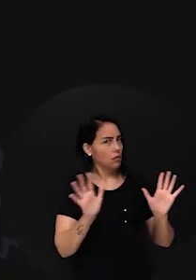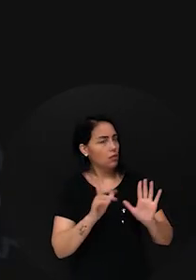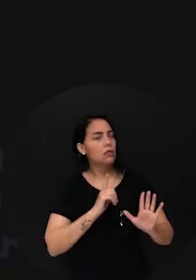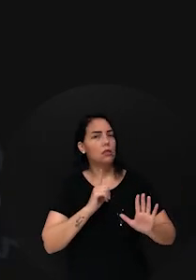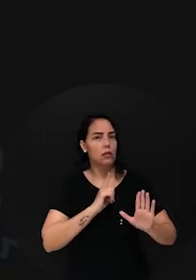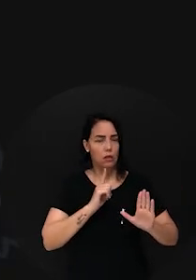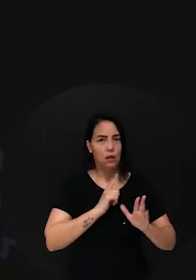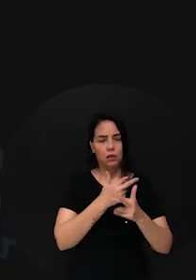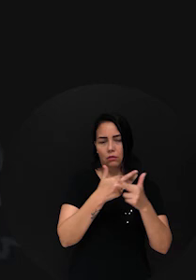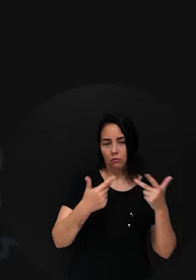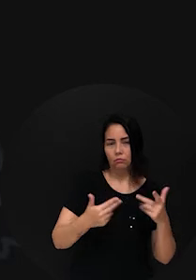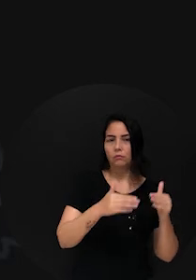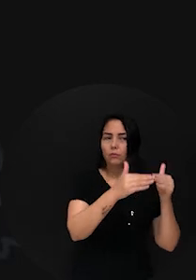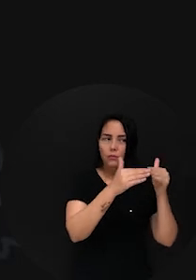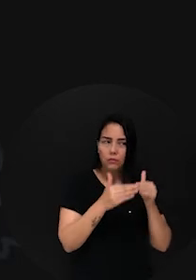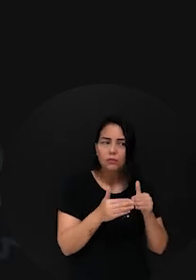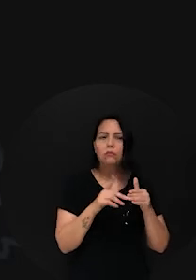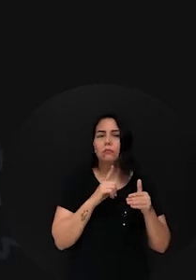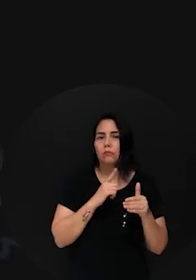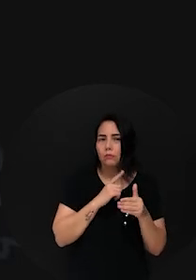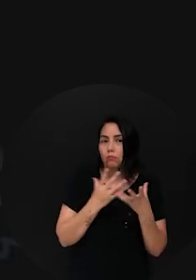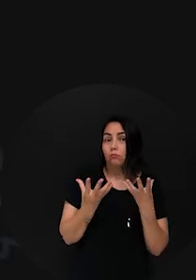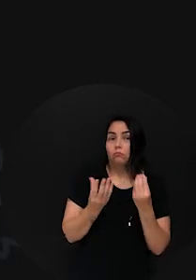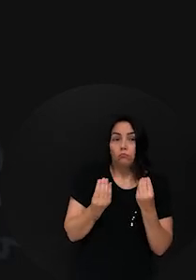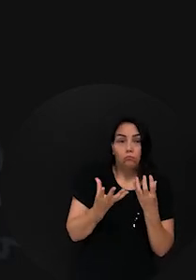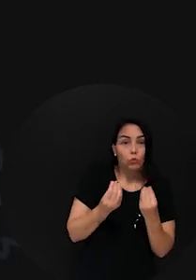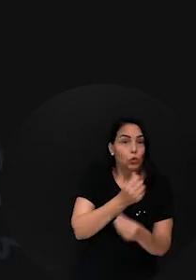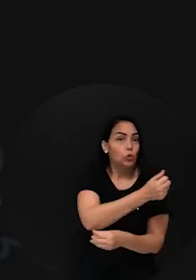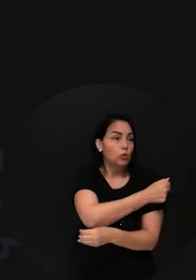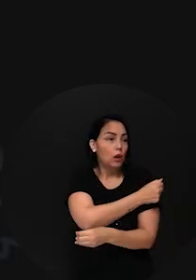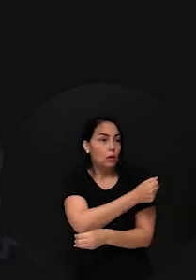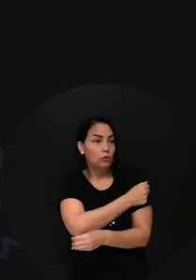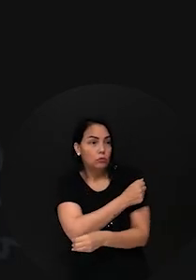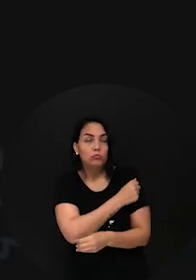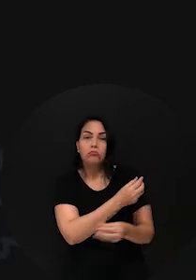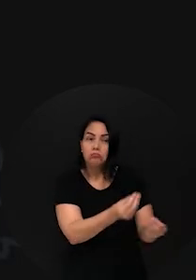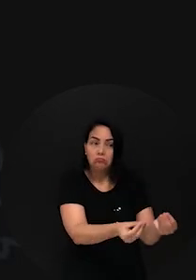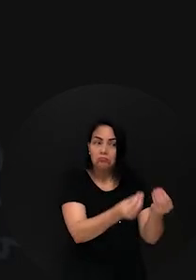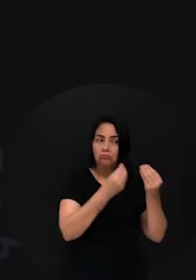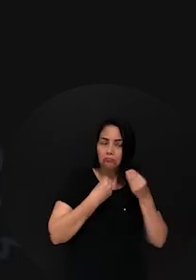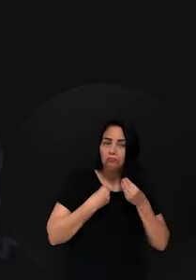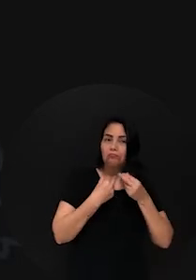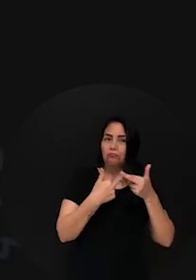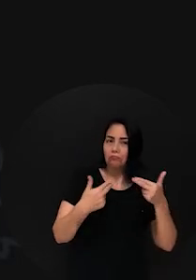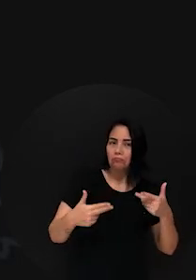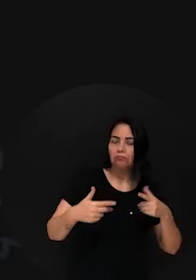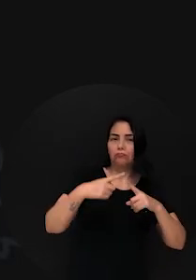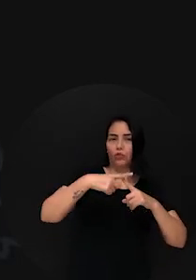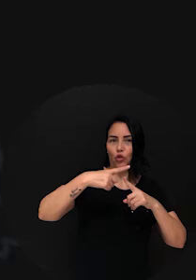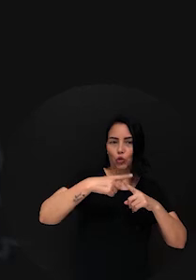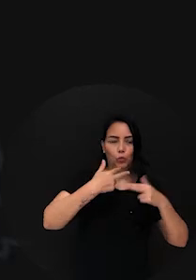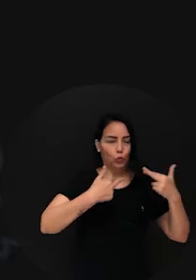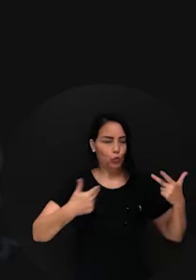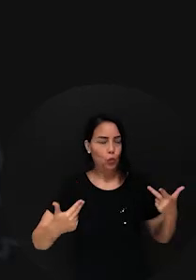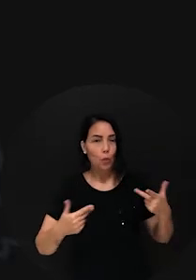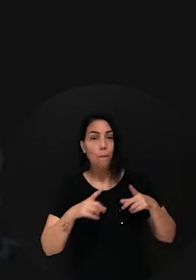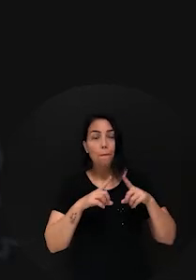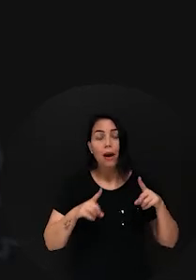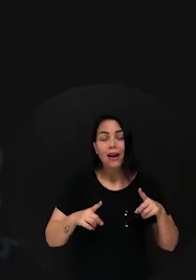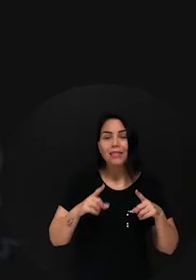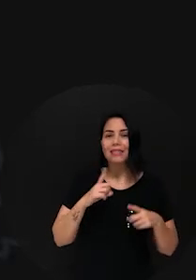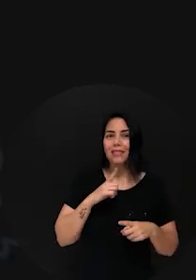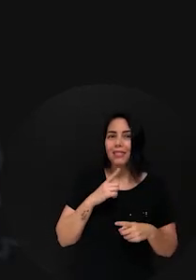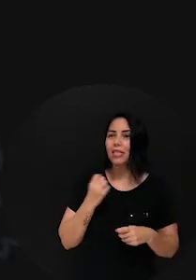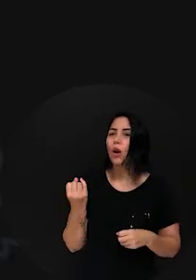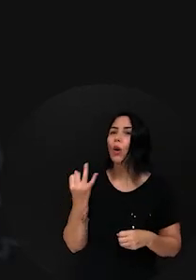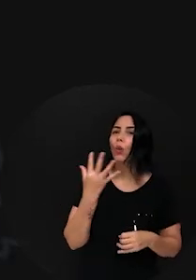tem lá bastante instrumento, então são muitos os alunos privilegiados com esses instrumentos, e como a Ângela disse, tem alguns instrumentos,